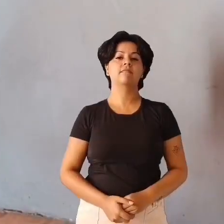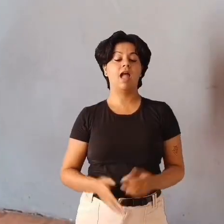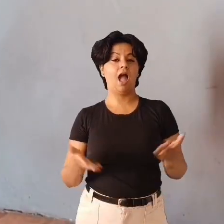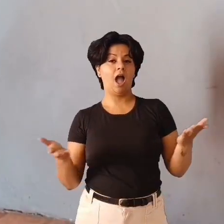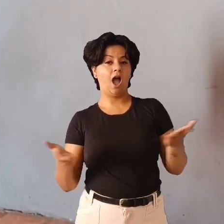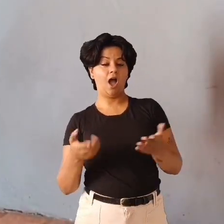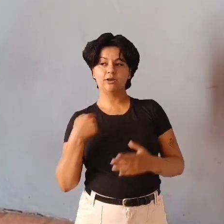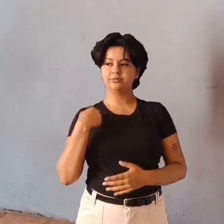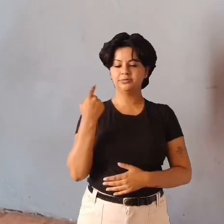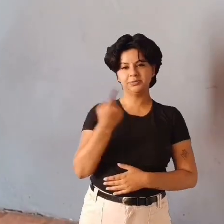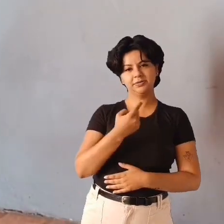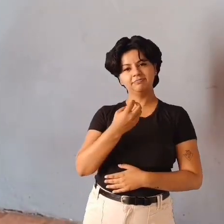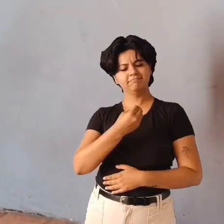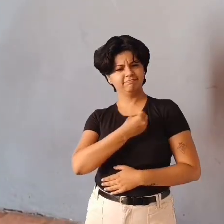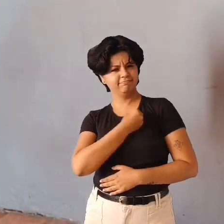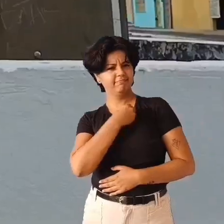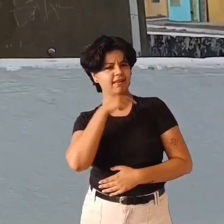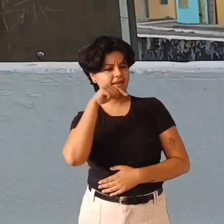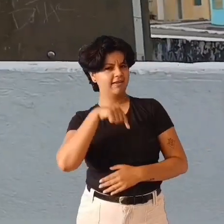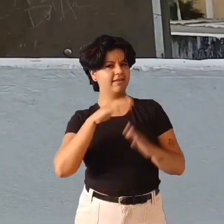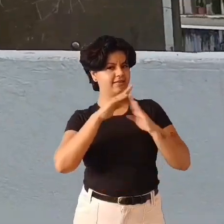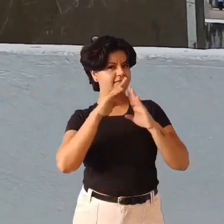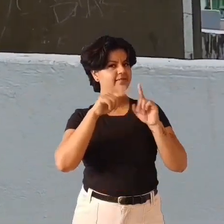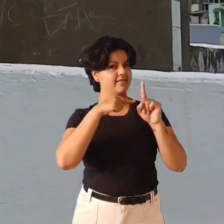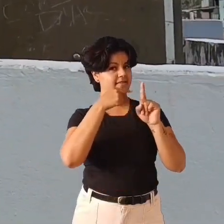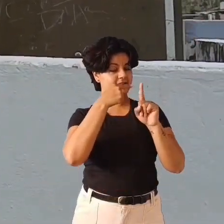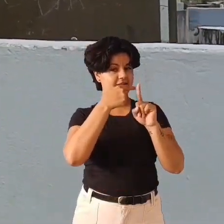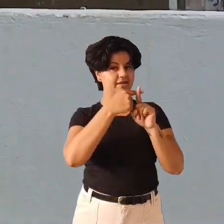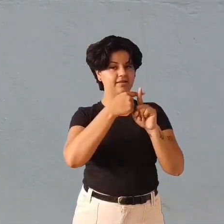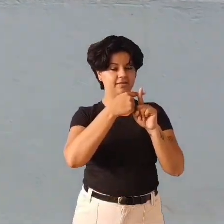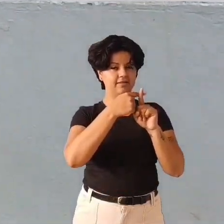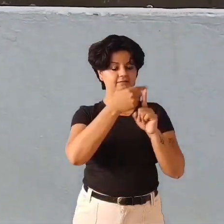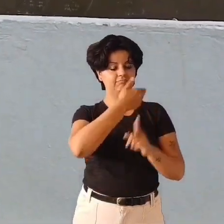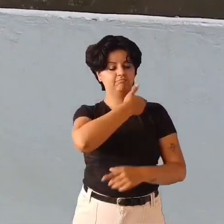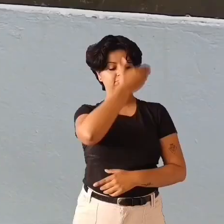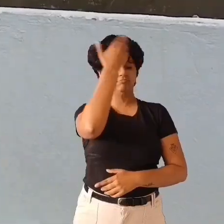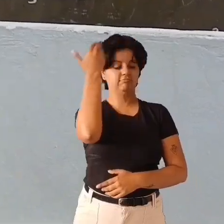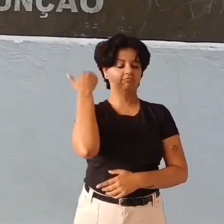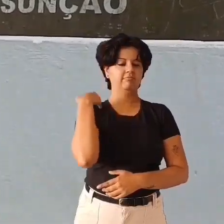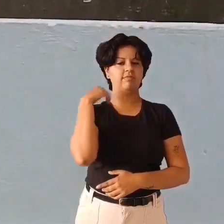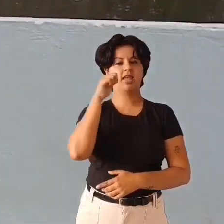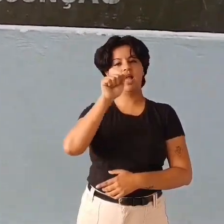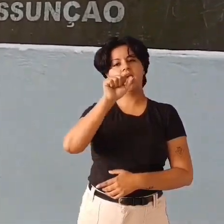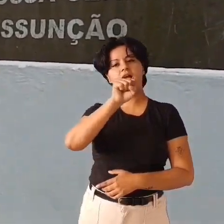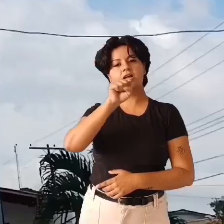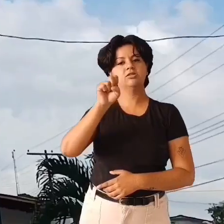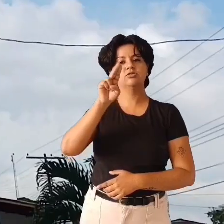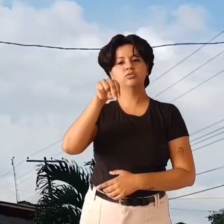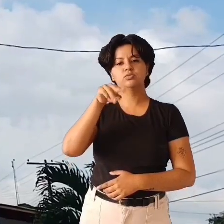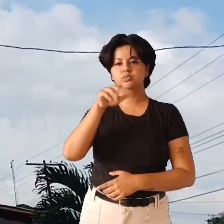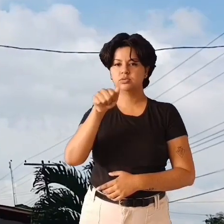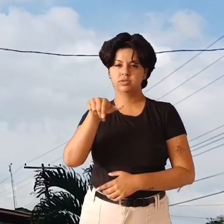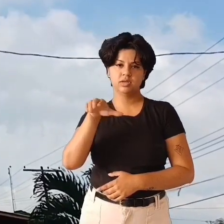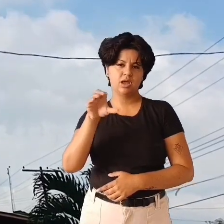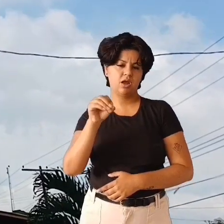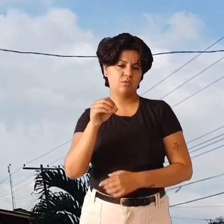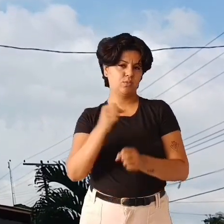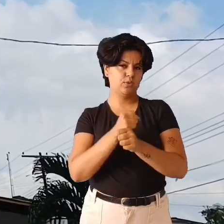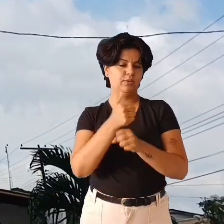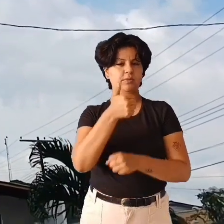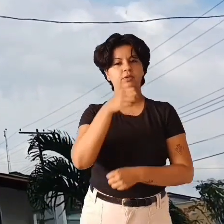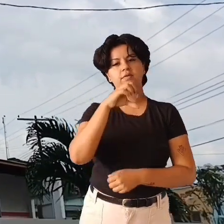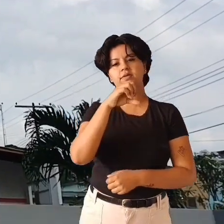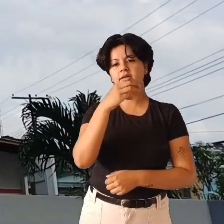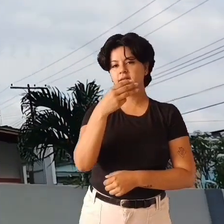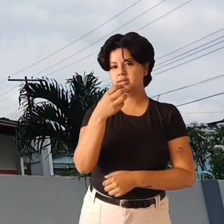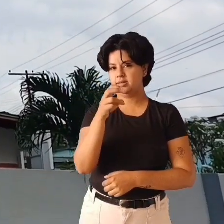na igreja, no Céu da Assunção, aqui na rua Senador Flecha, né? Essa igreja é de 1935